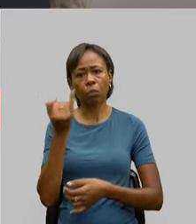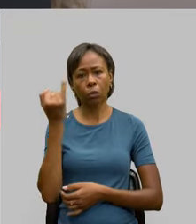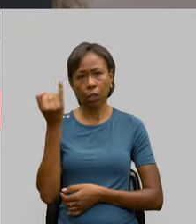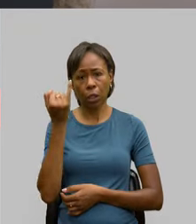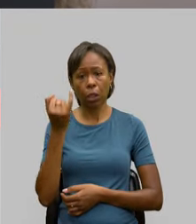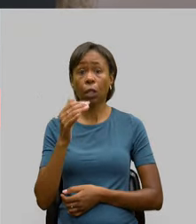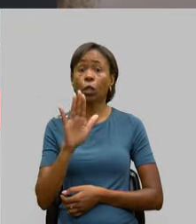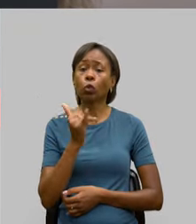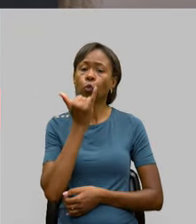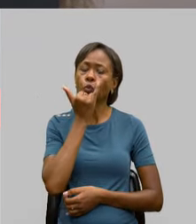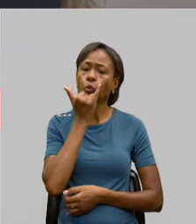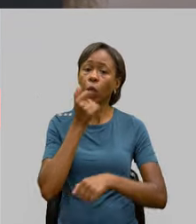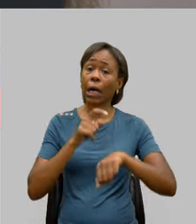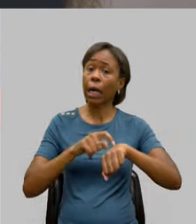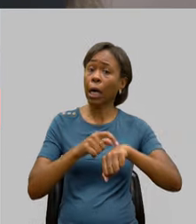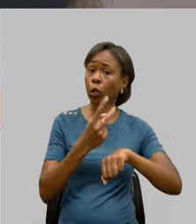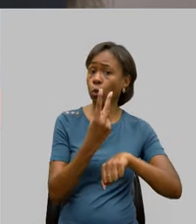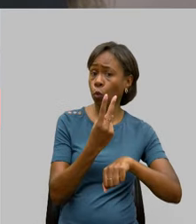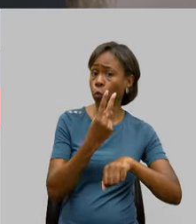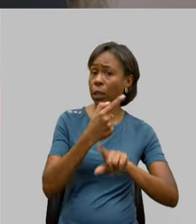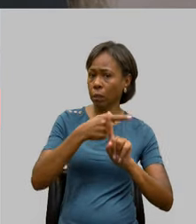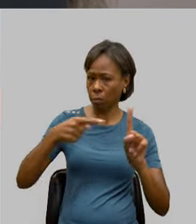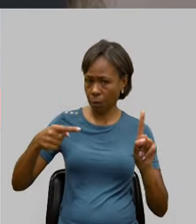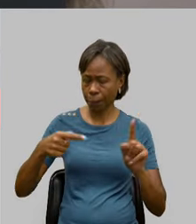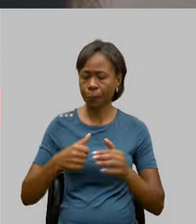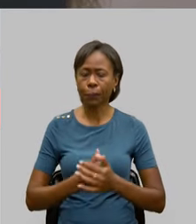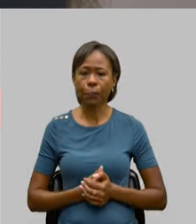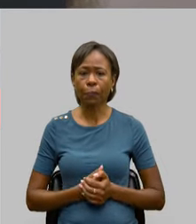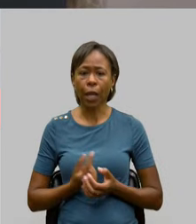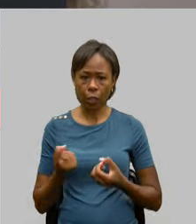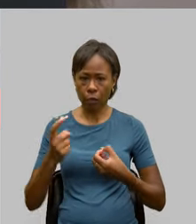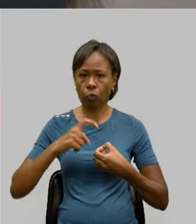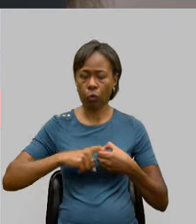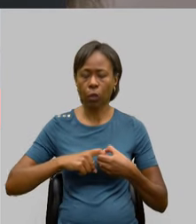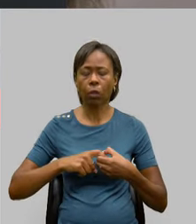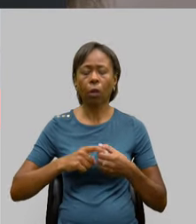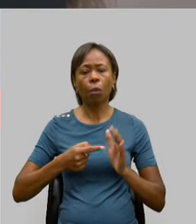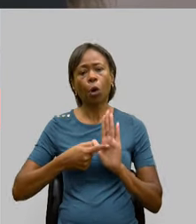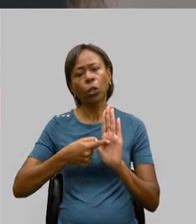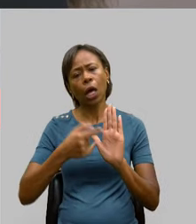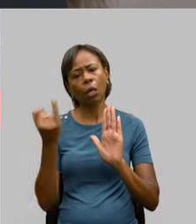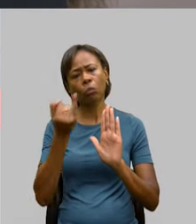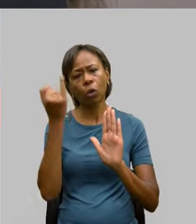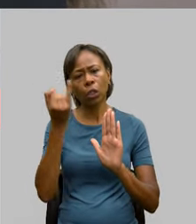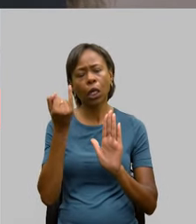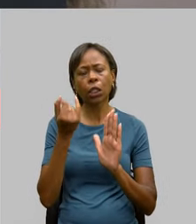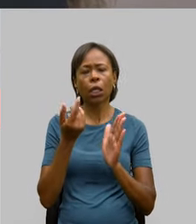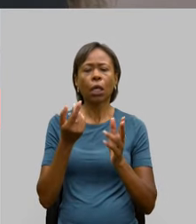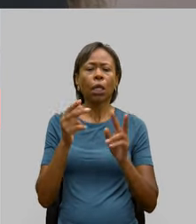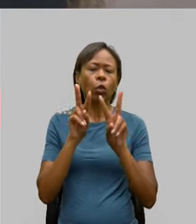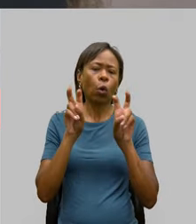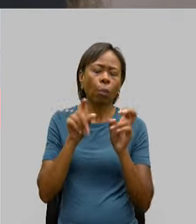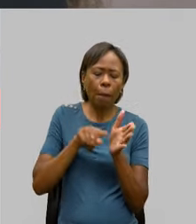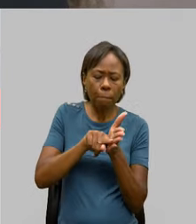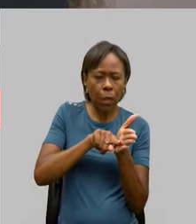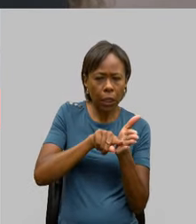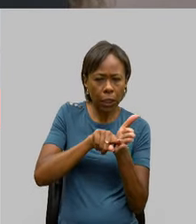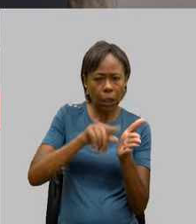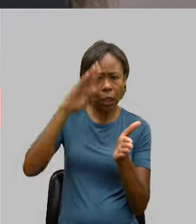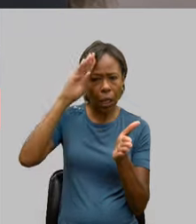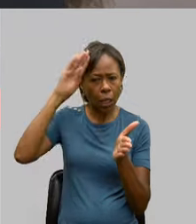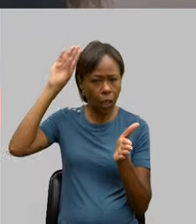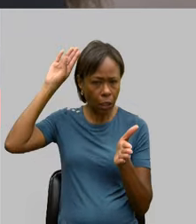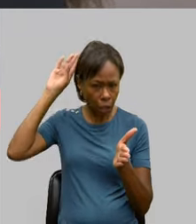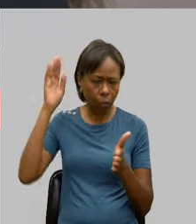14:30 perdão às 14:30 para a importância das pesquisas acadêmicas sobre a Cannabis